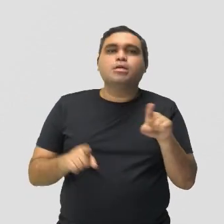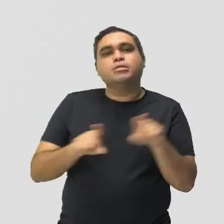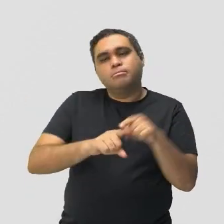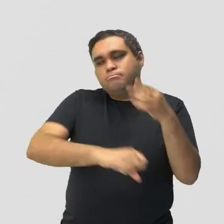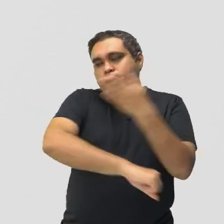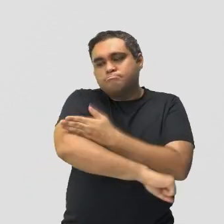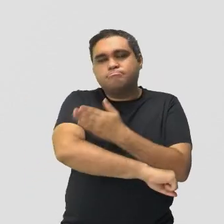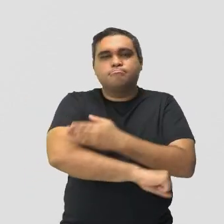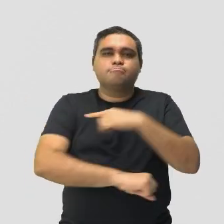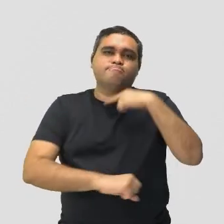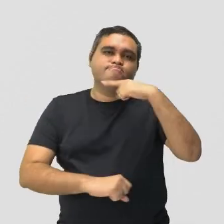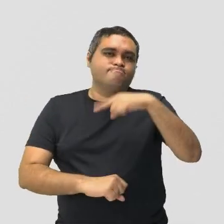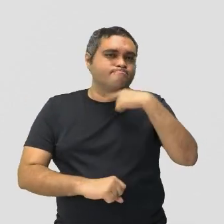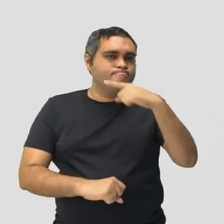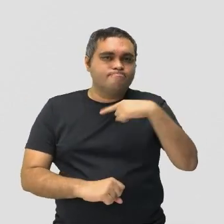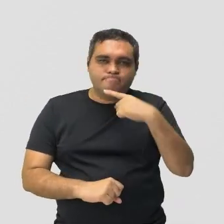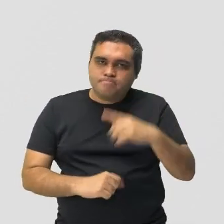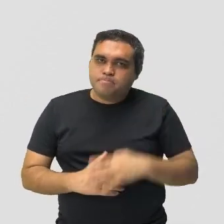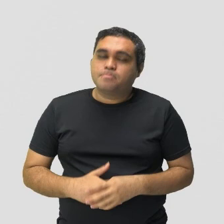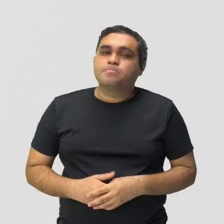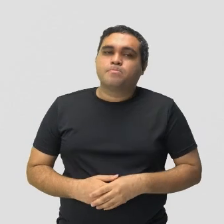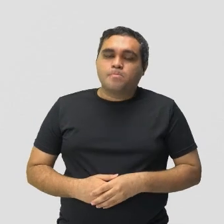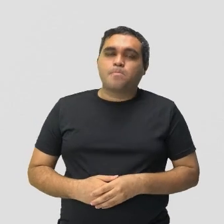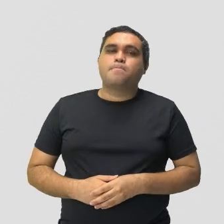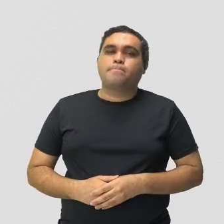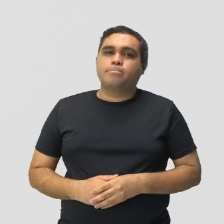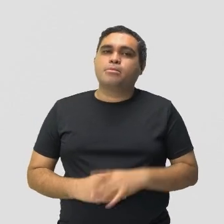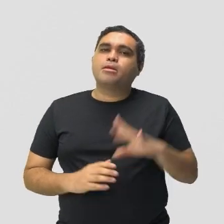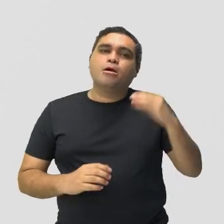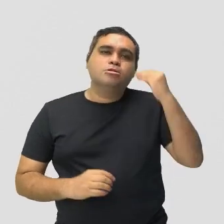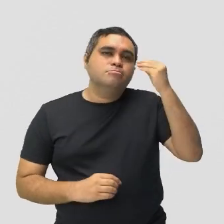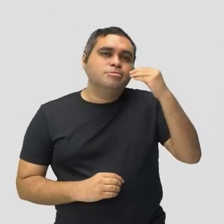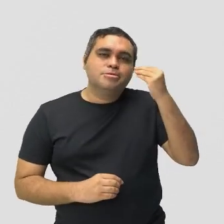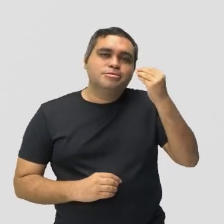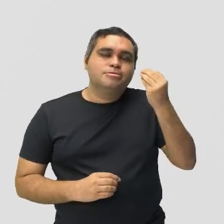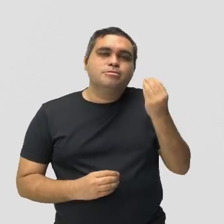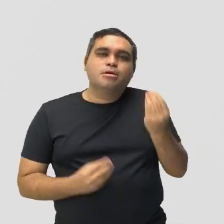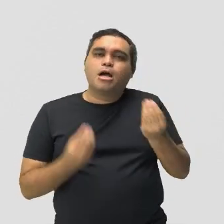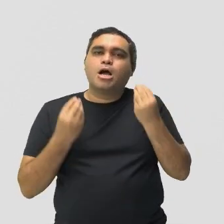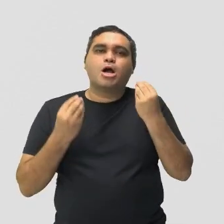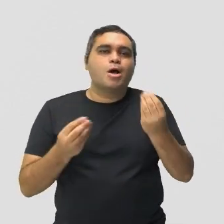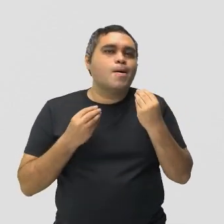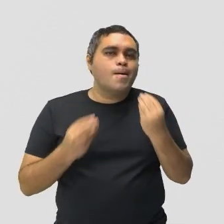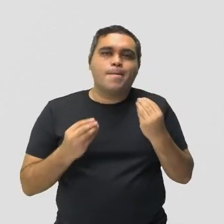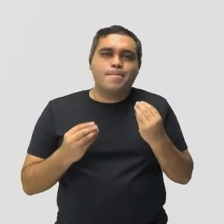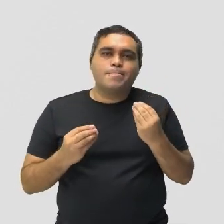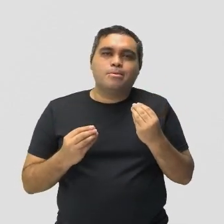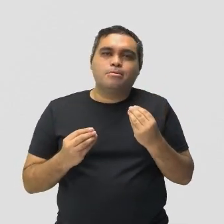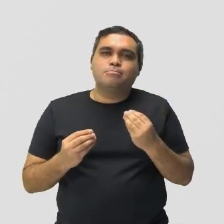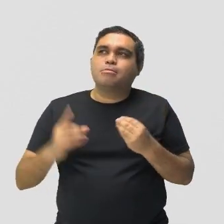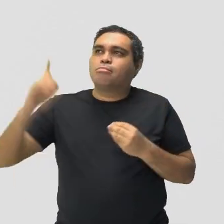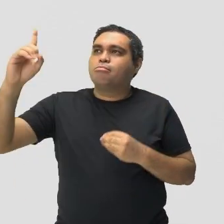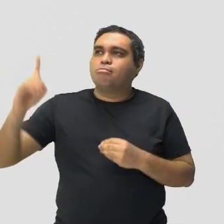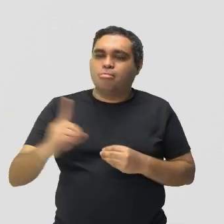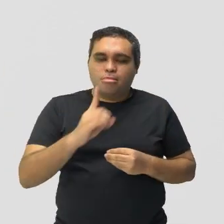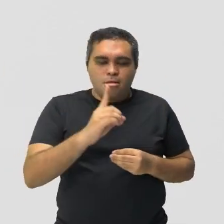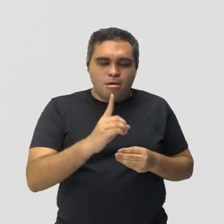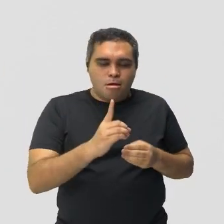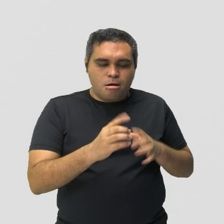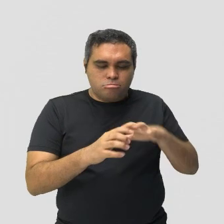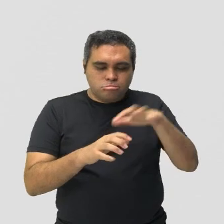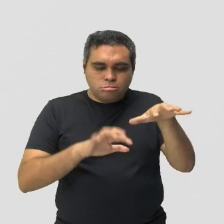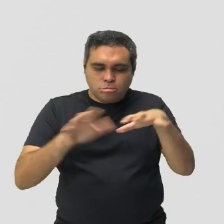essa base como experimentação. Porque ninguém pode levar Deus para o laboratório e destrinchar Deus. É